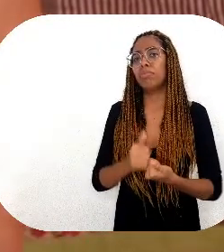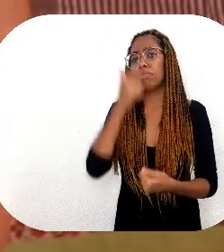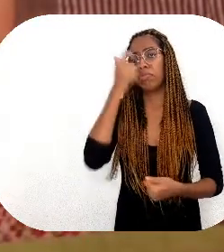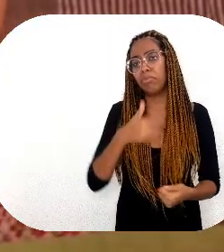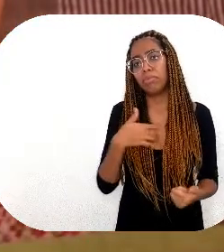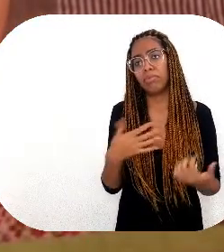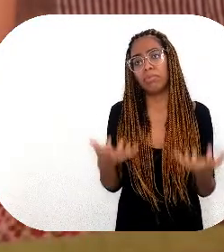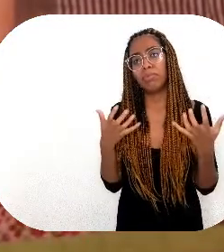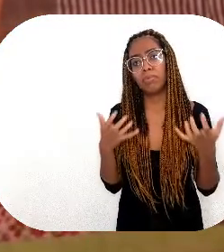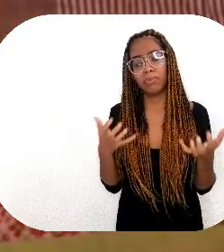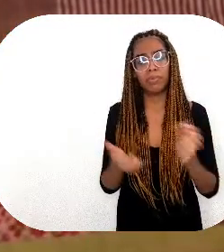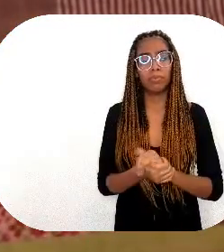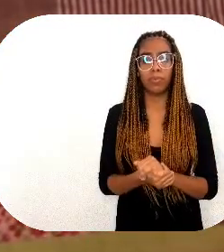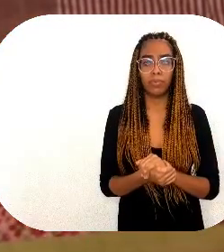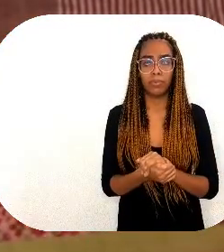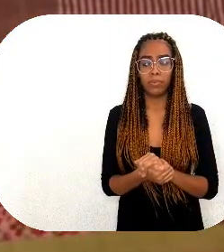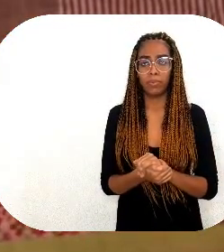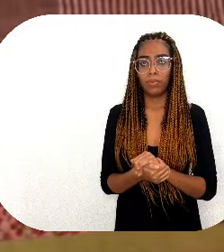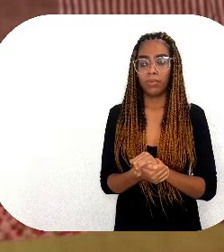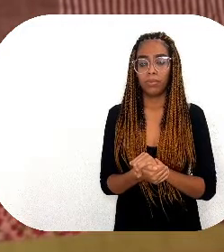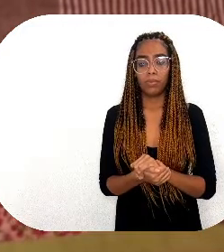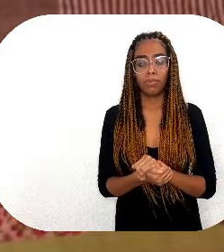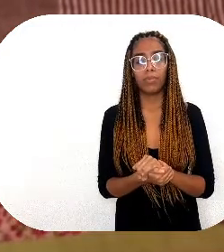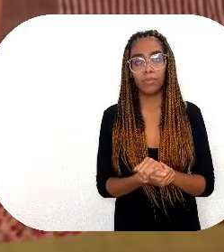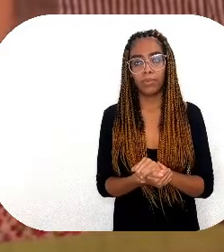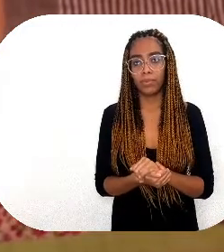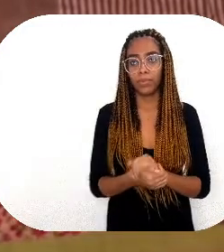queria tanto que você fosse lá comigo.